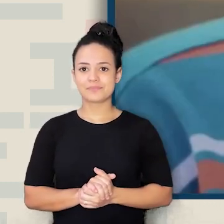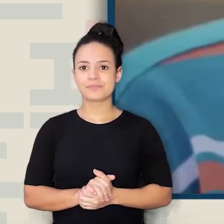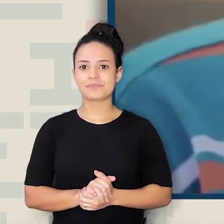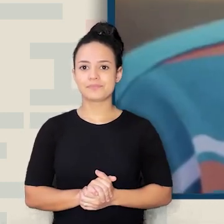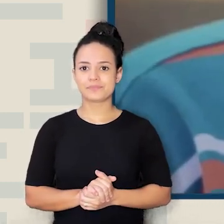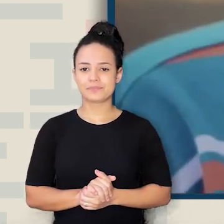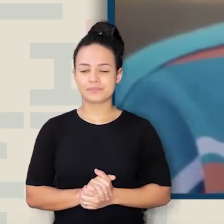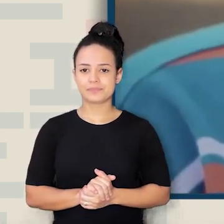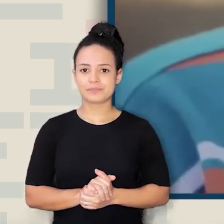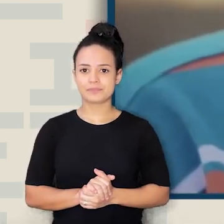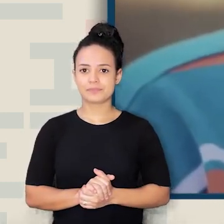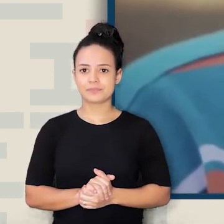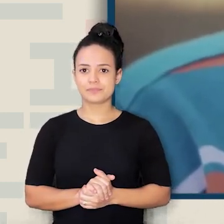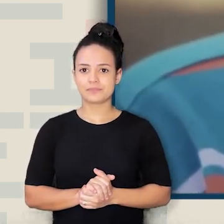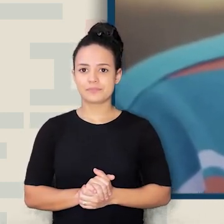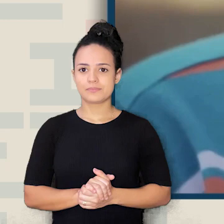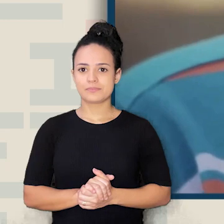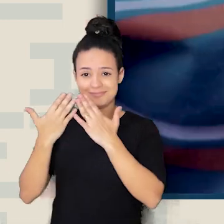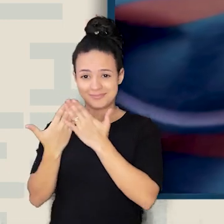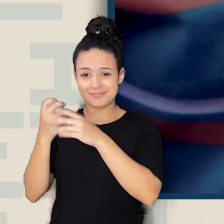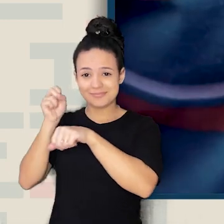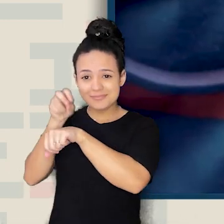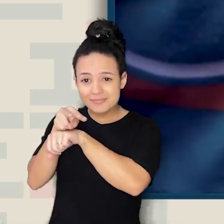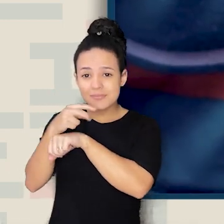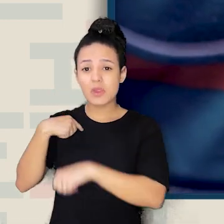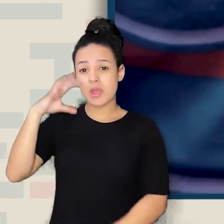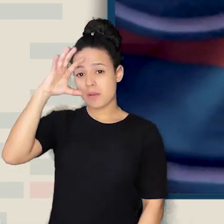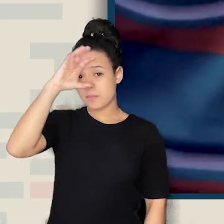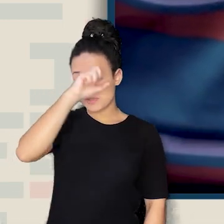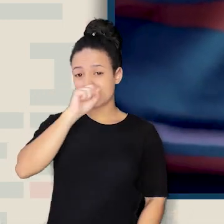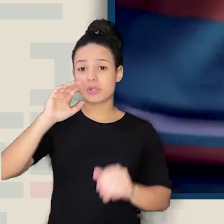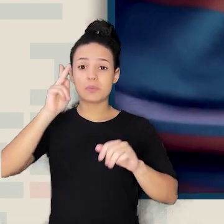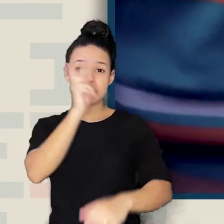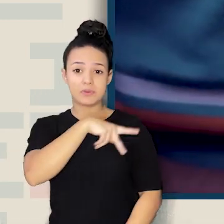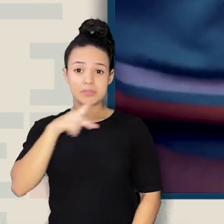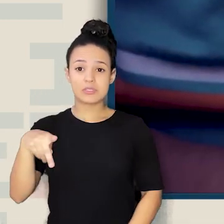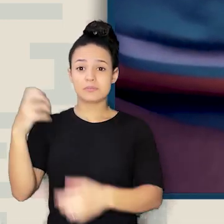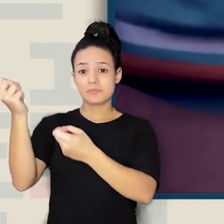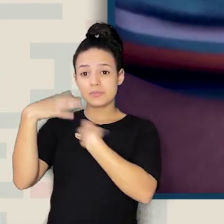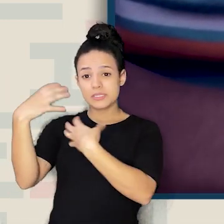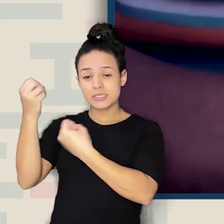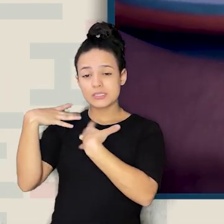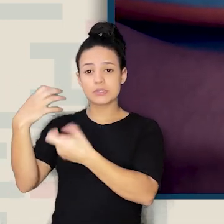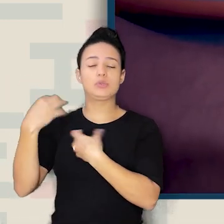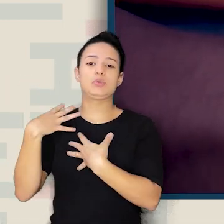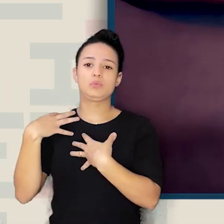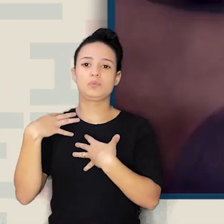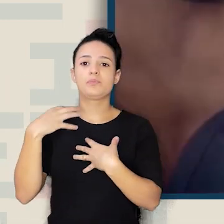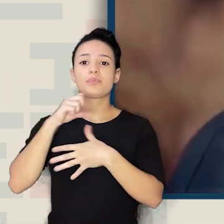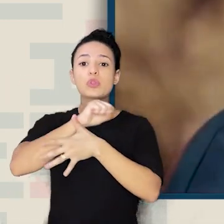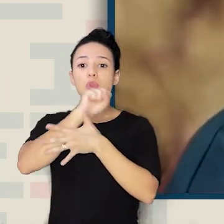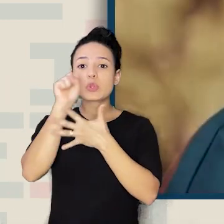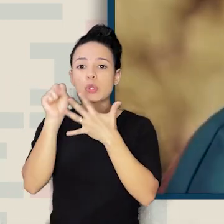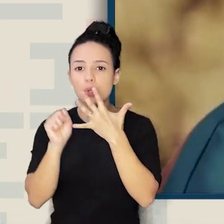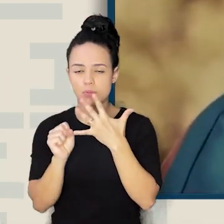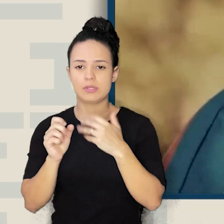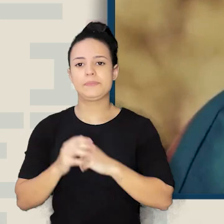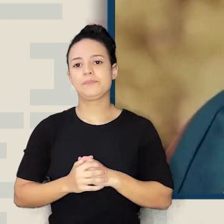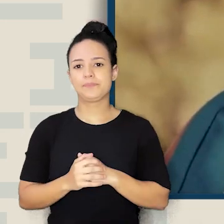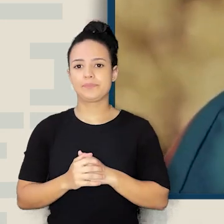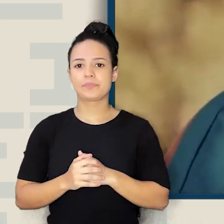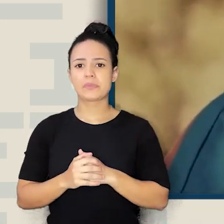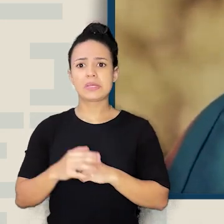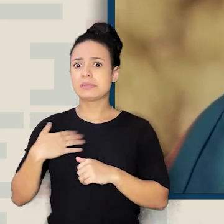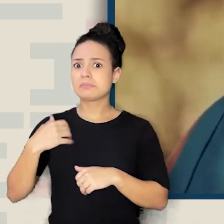No Centro de Ensino Especial de Deficientes Visuais, eu passei a aprender com uma professora a tocar as